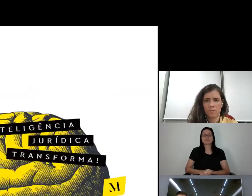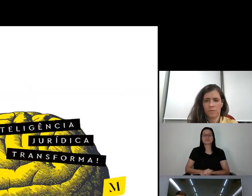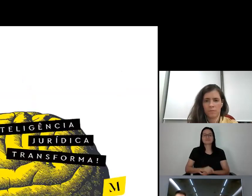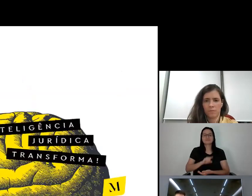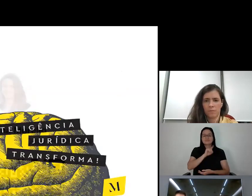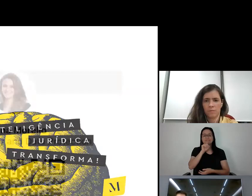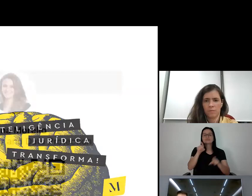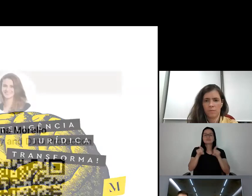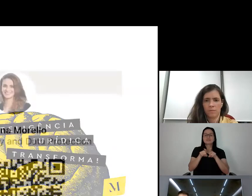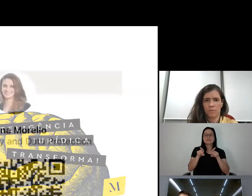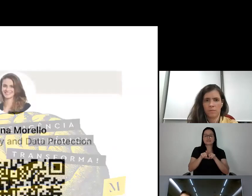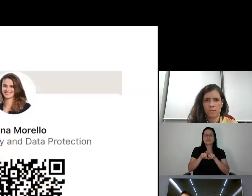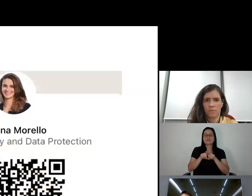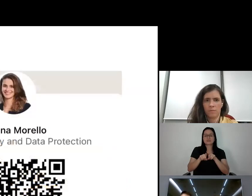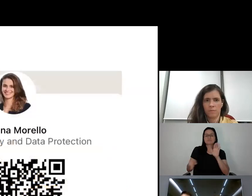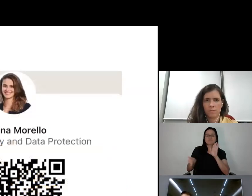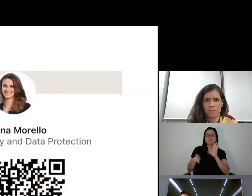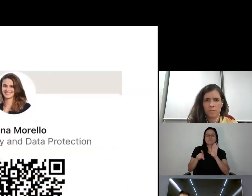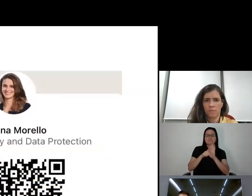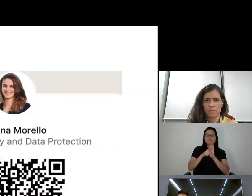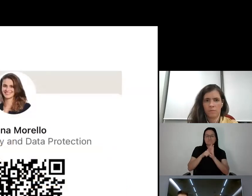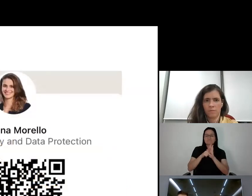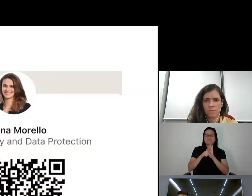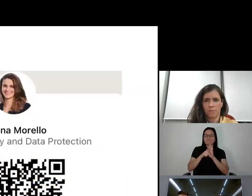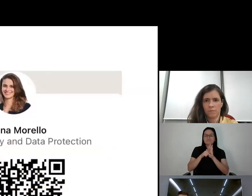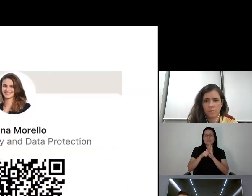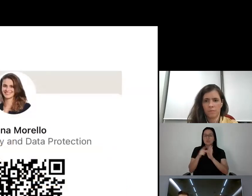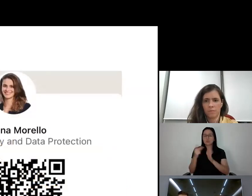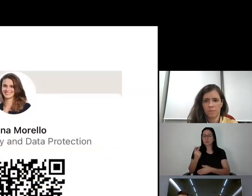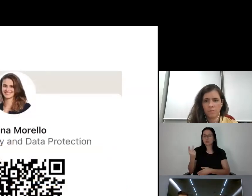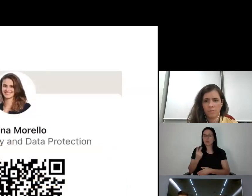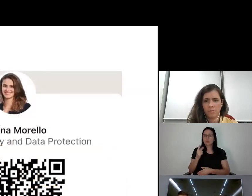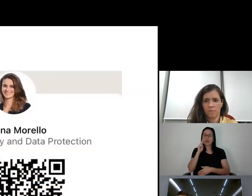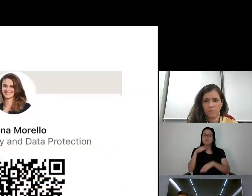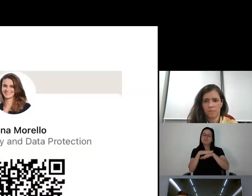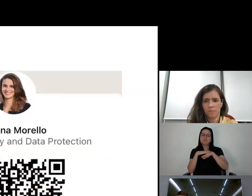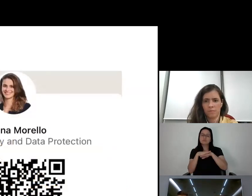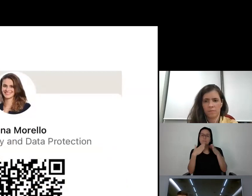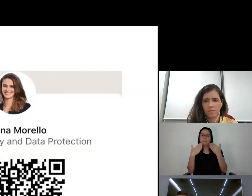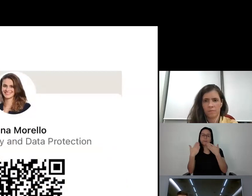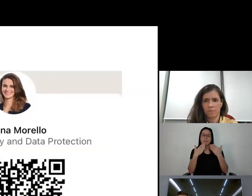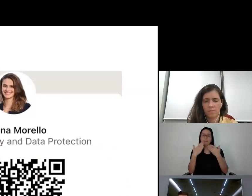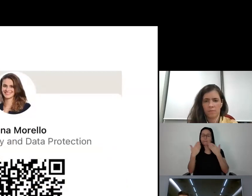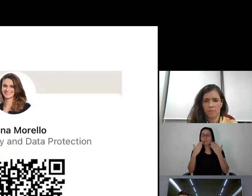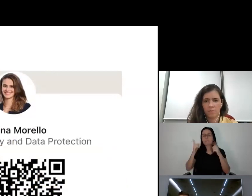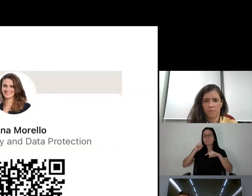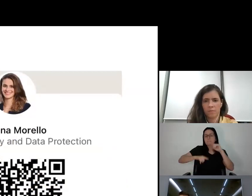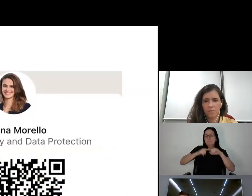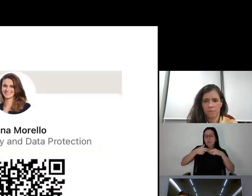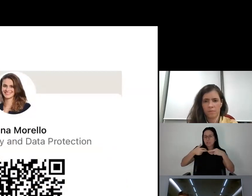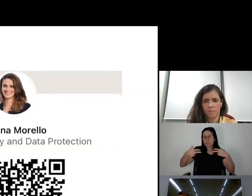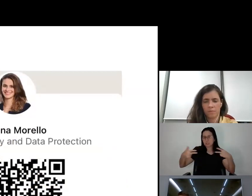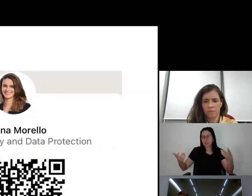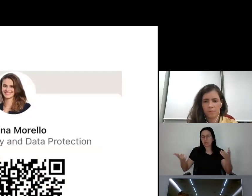o meu LinkedIn, boa. Esse é o meu LinkedIn da Marina, para quem quiser conversar com a gente, quem quiser mais material, quem